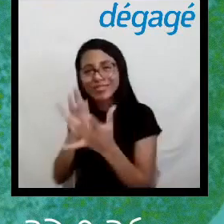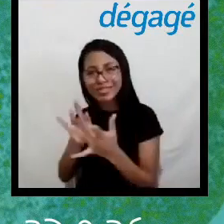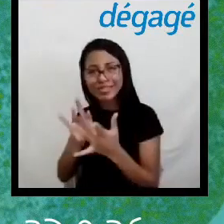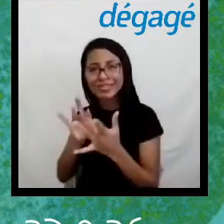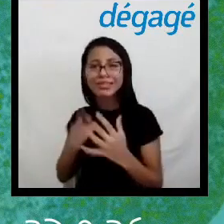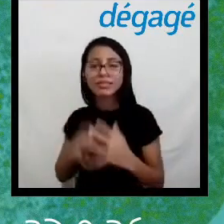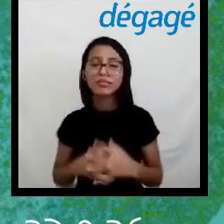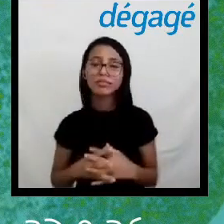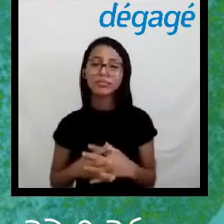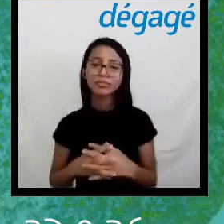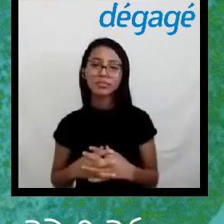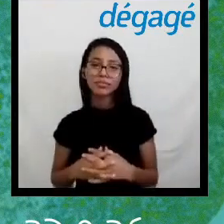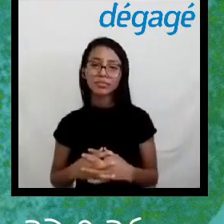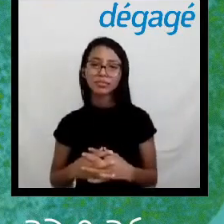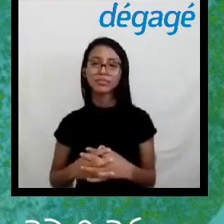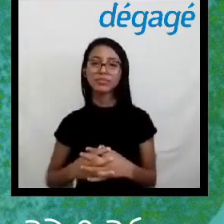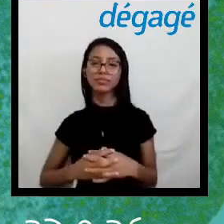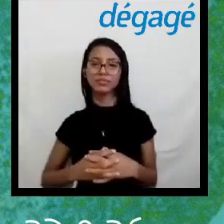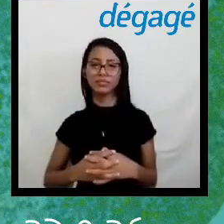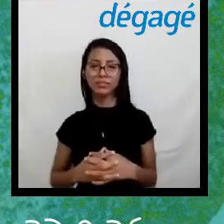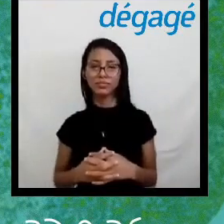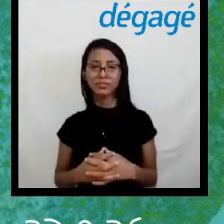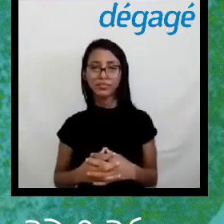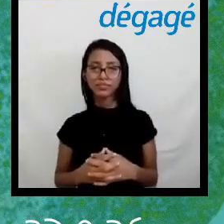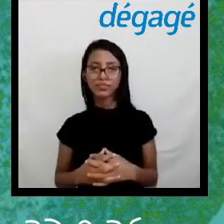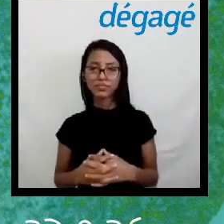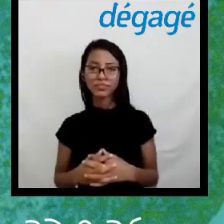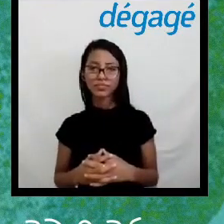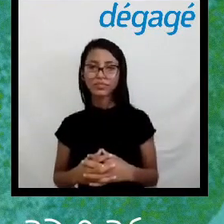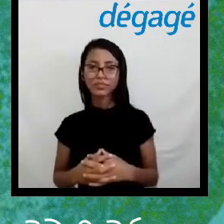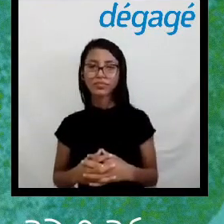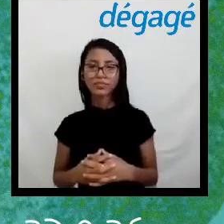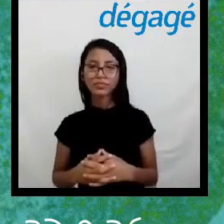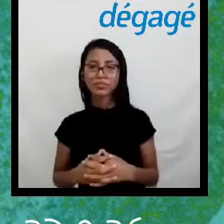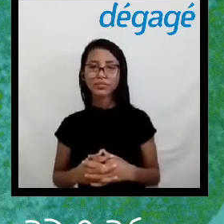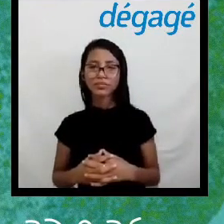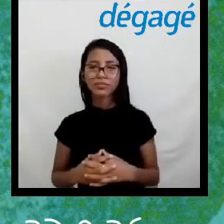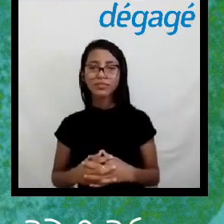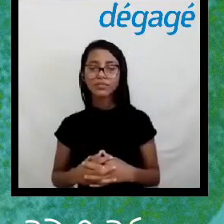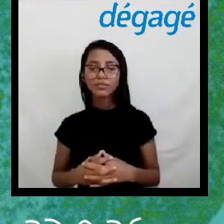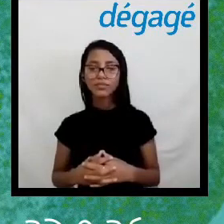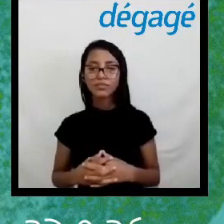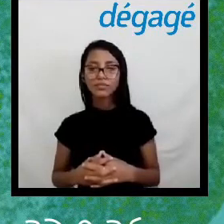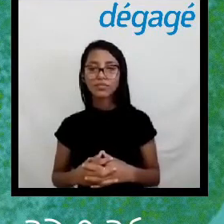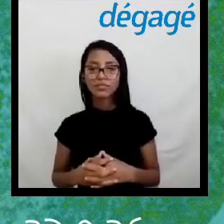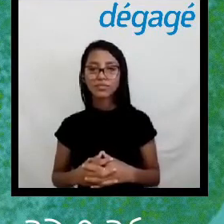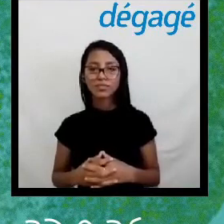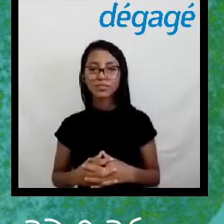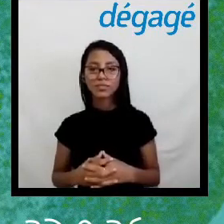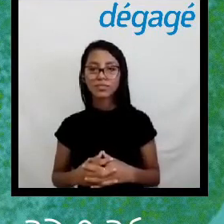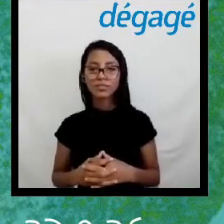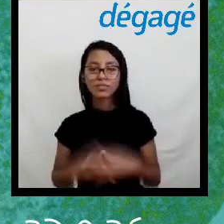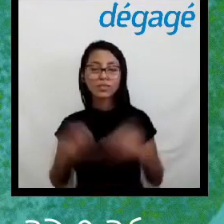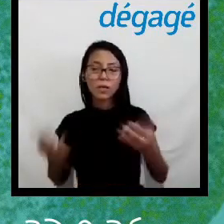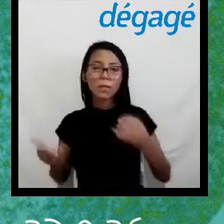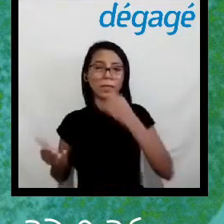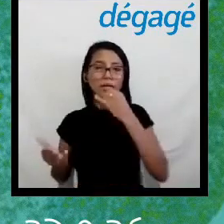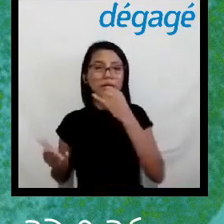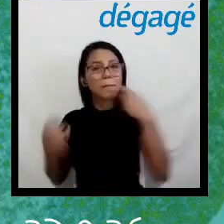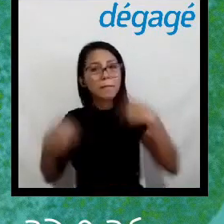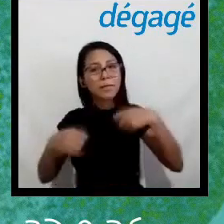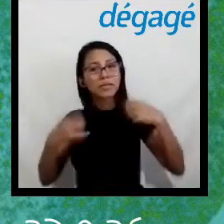momentos, né? Abrir mão de um, abrir mão de outro, e, além disso, é atenção, né? Estar atento, não ao que eu desejo, mas estar atento